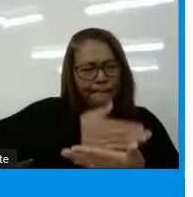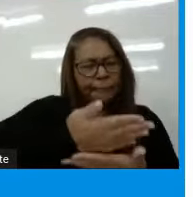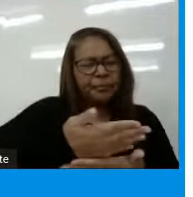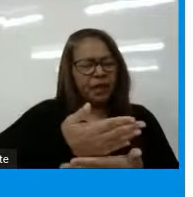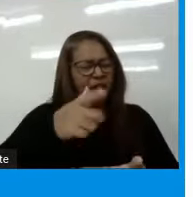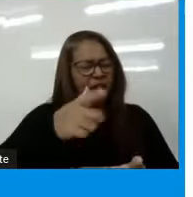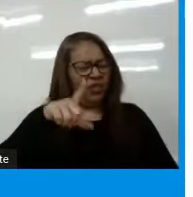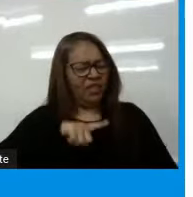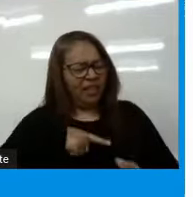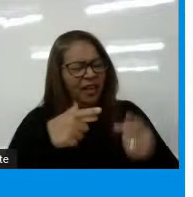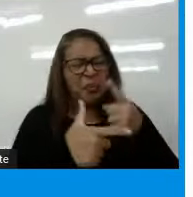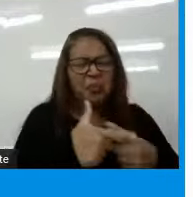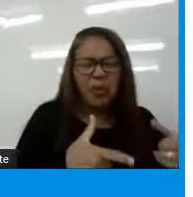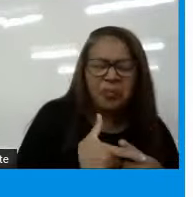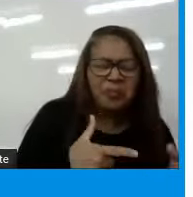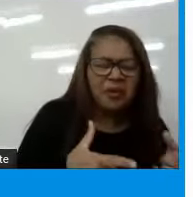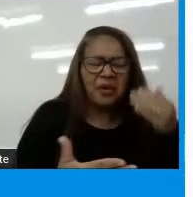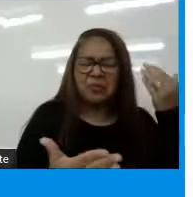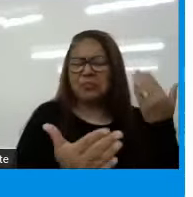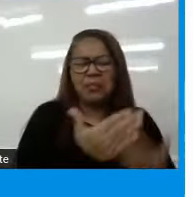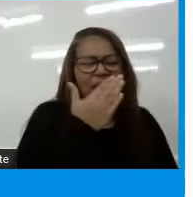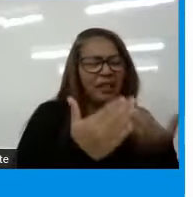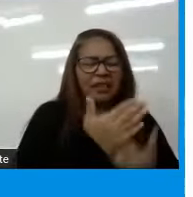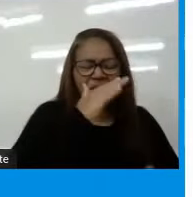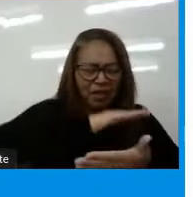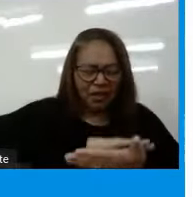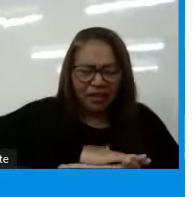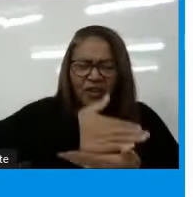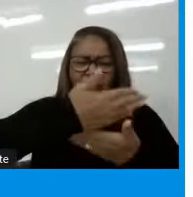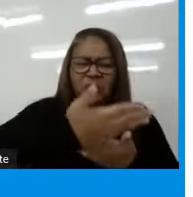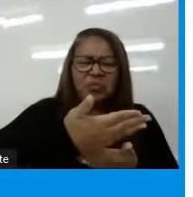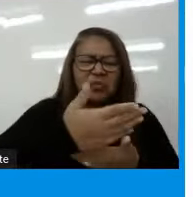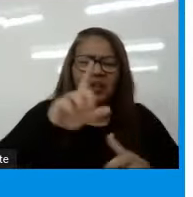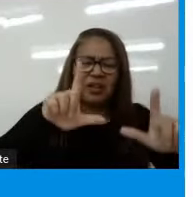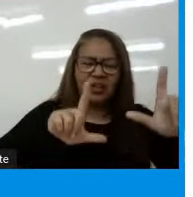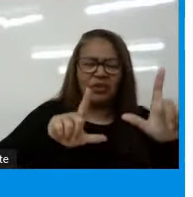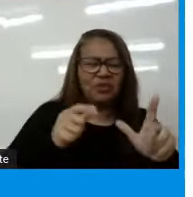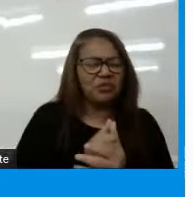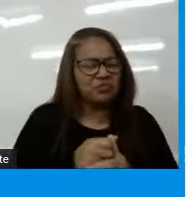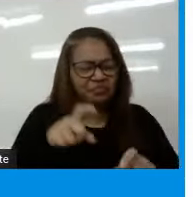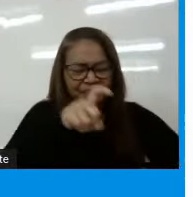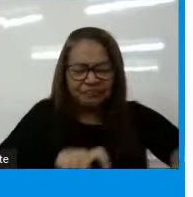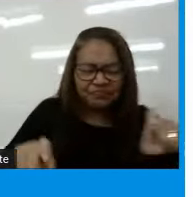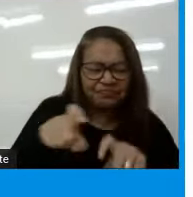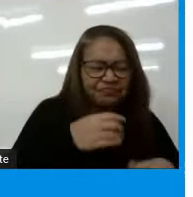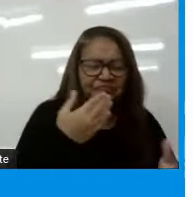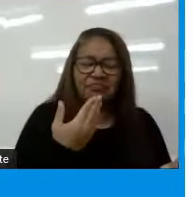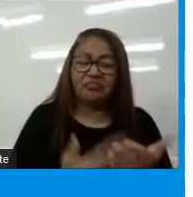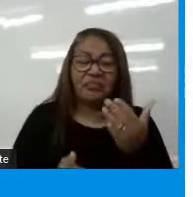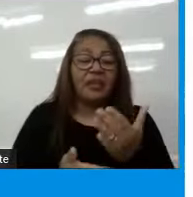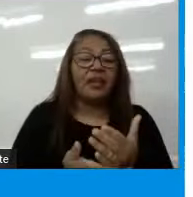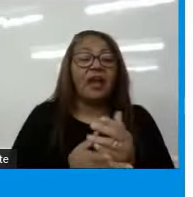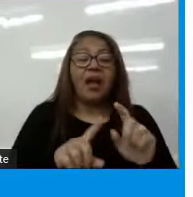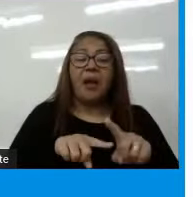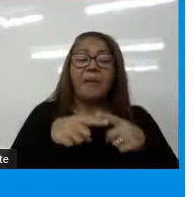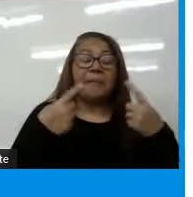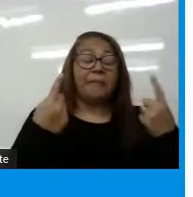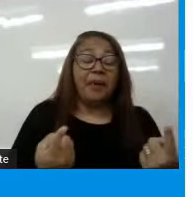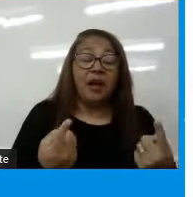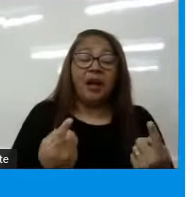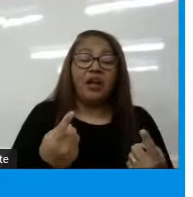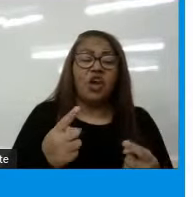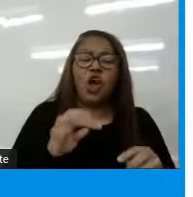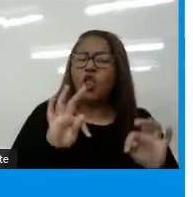meu computador. Tudo que você faz utilizando os aplicativos e os serviços do G Suite estão